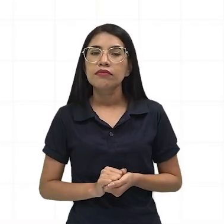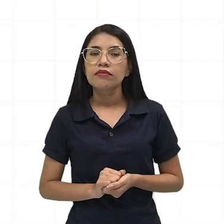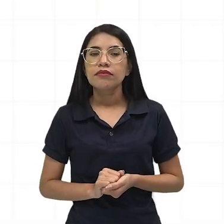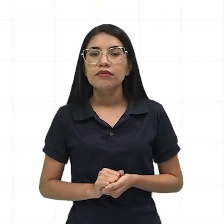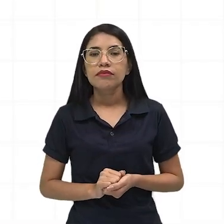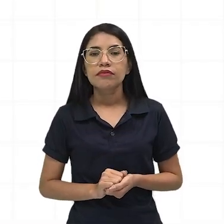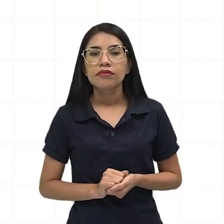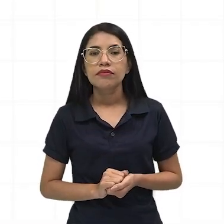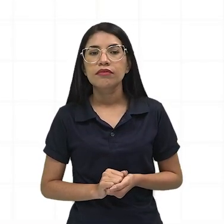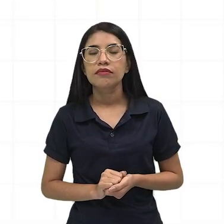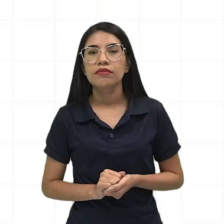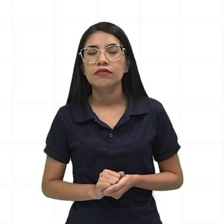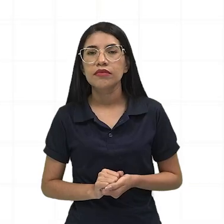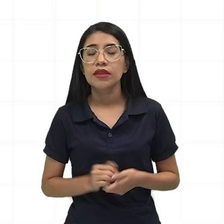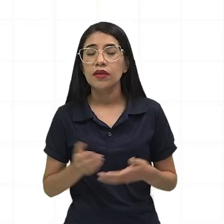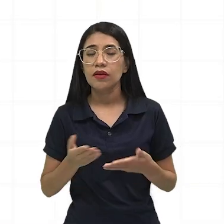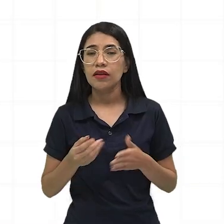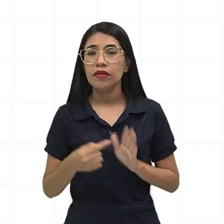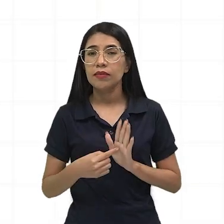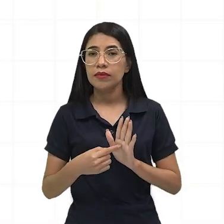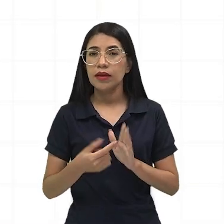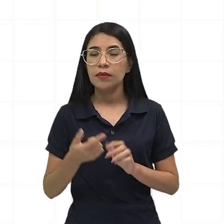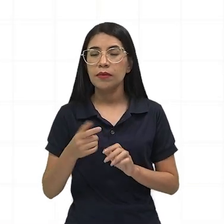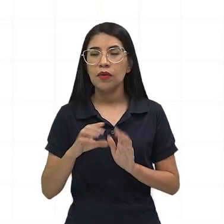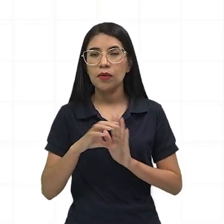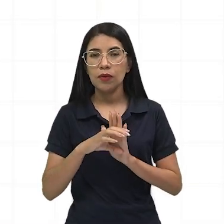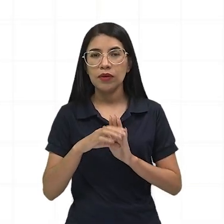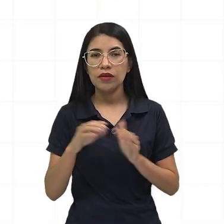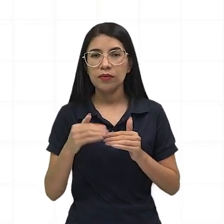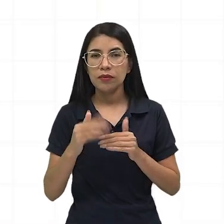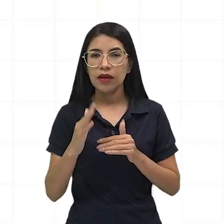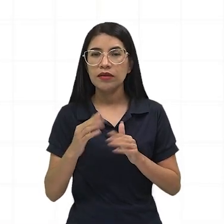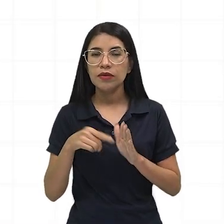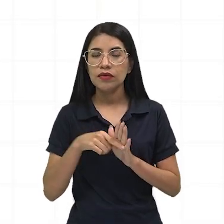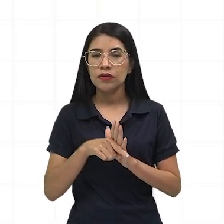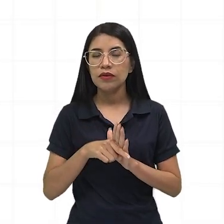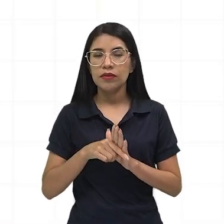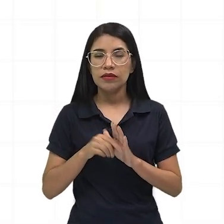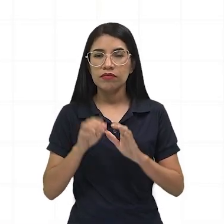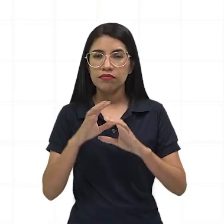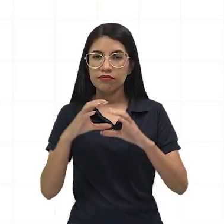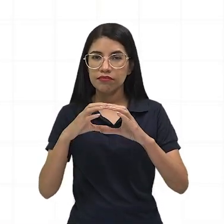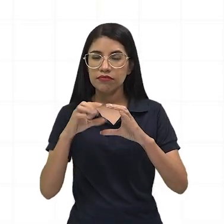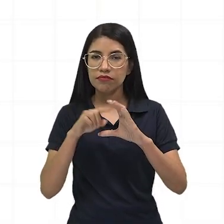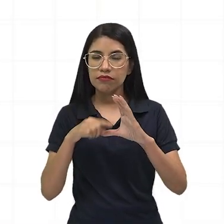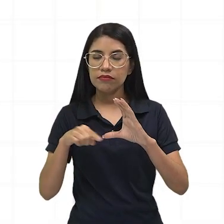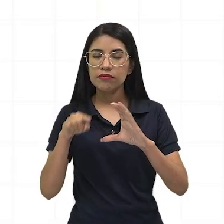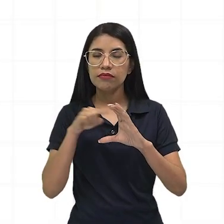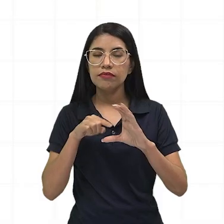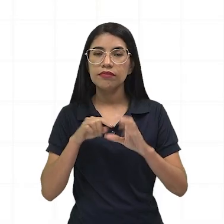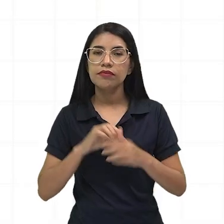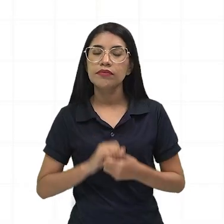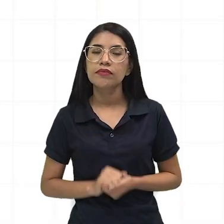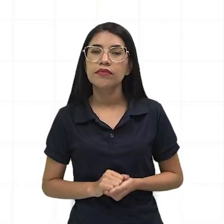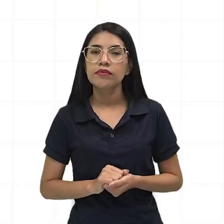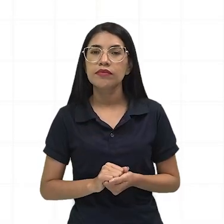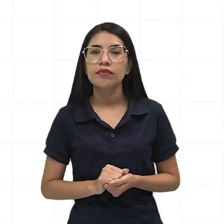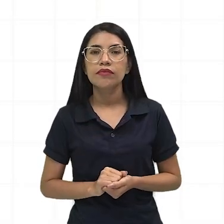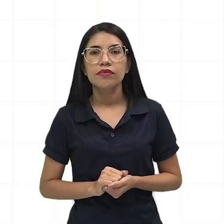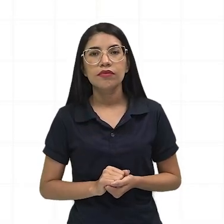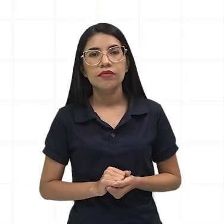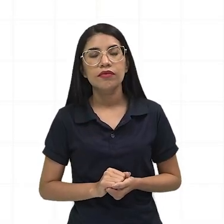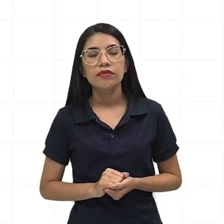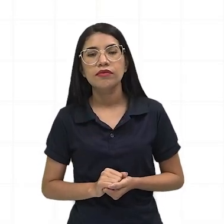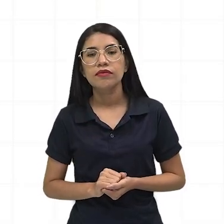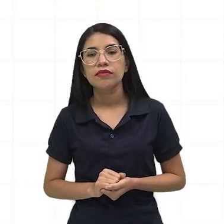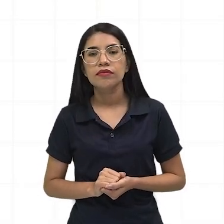ver trabalhar mais a questão do conceito para a área do círculo. Então, nós temos um elemento que